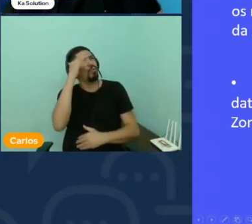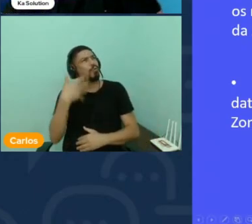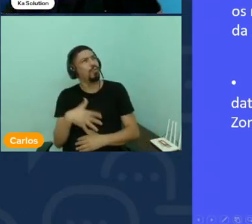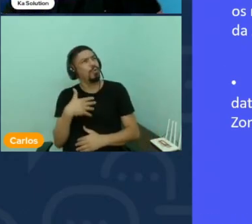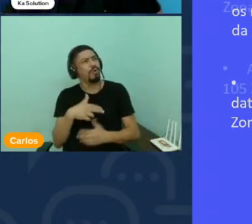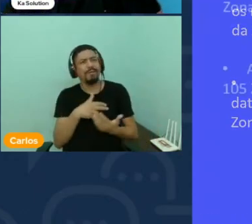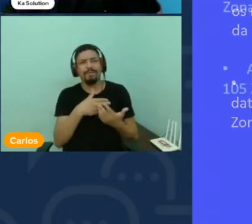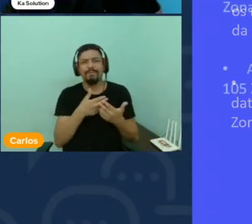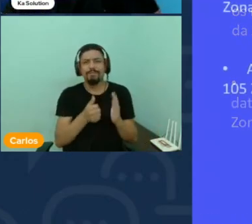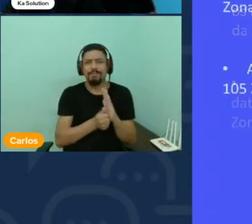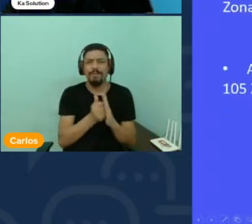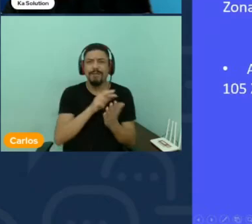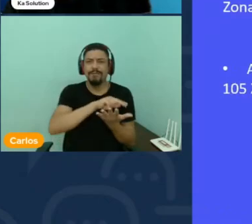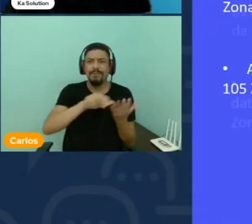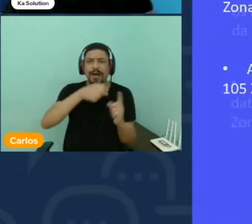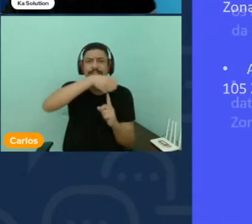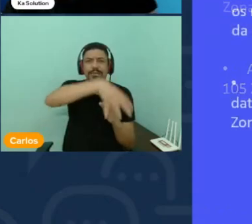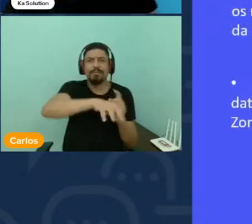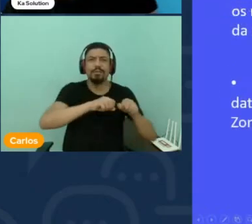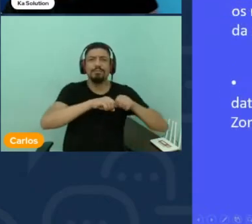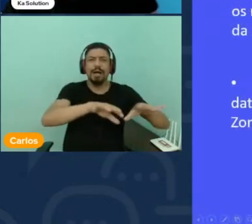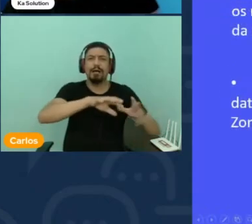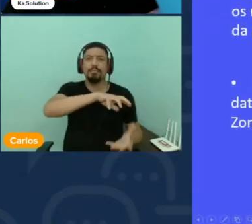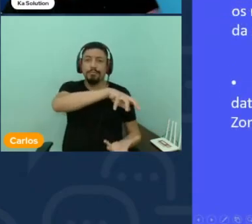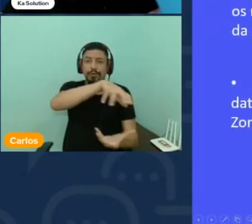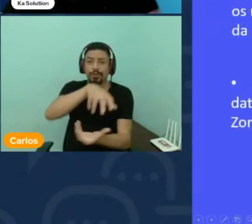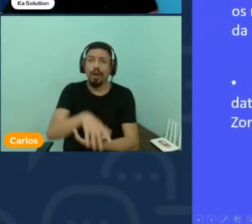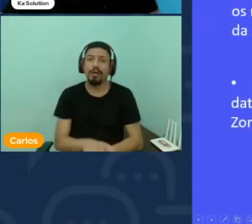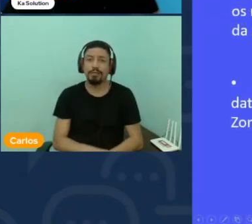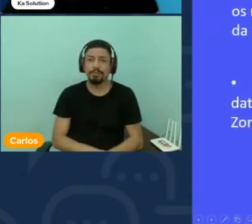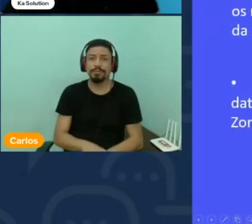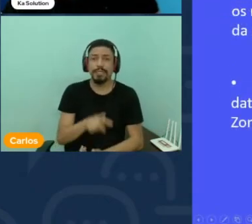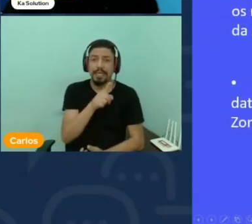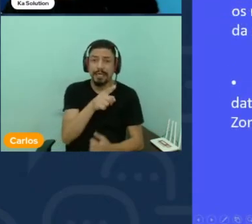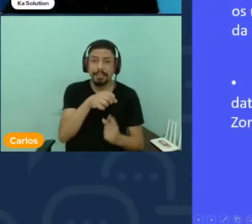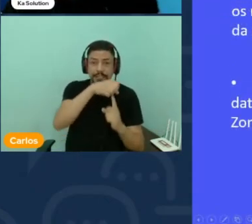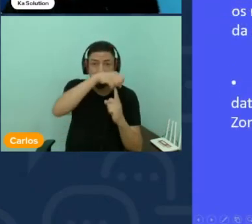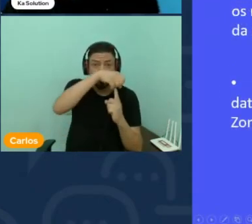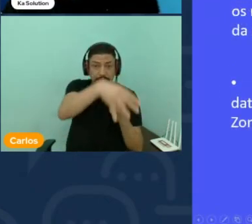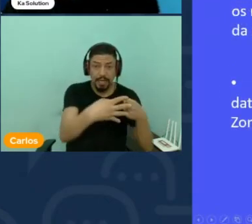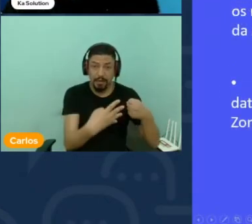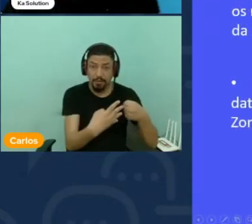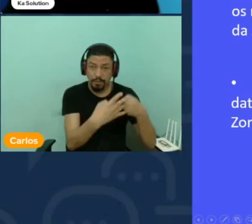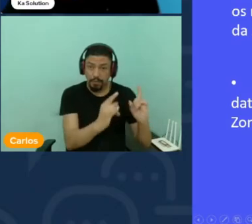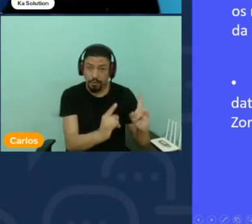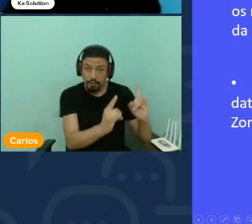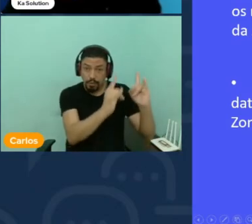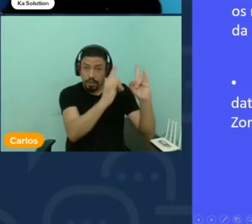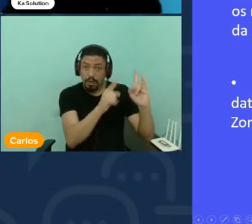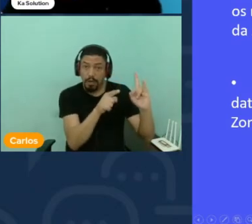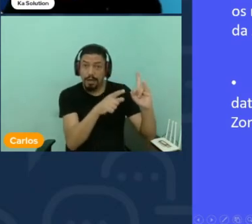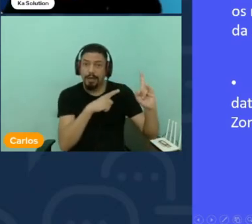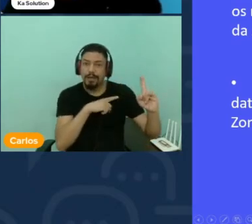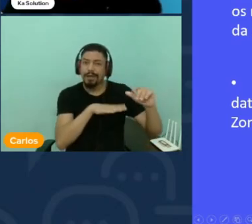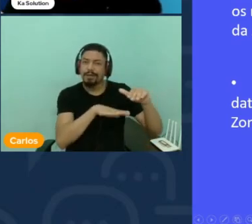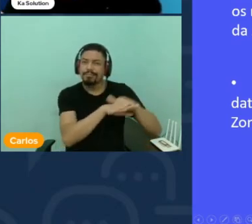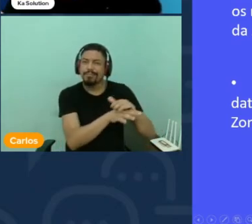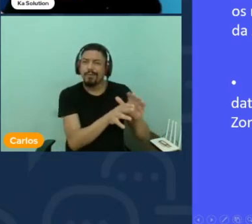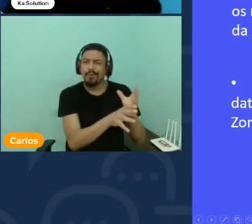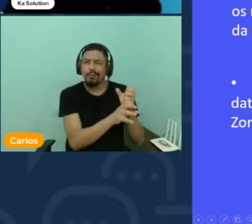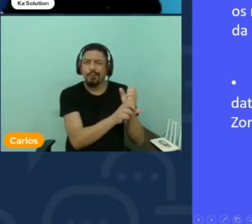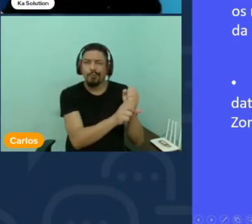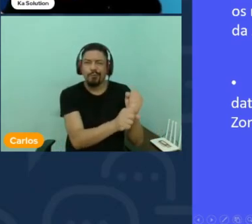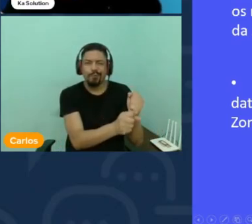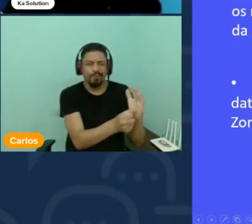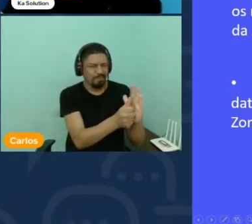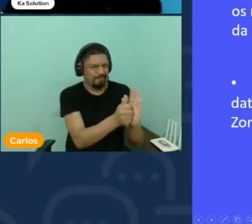servidores espalhados pelo mundo, né? Esses servidores, eles hospedam milhares aí